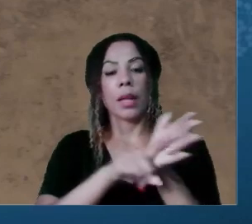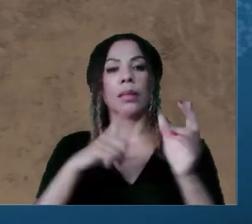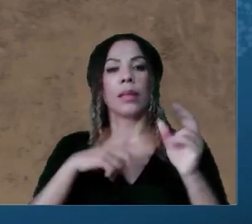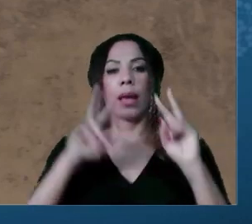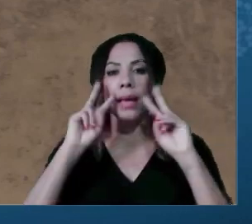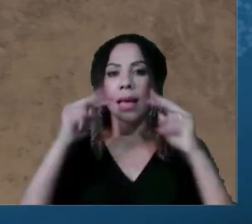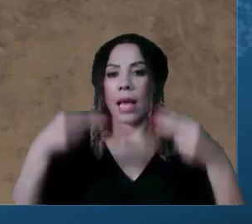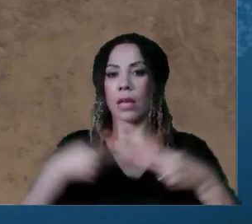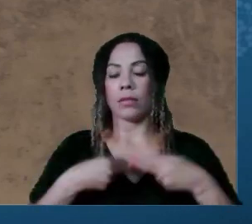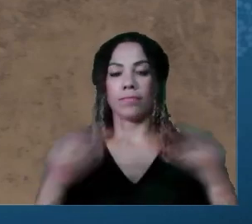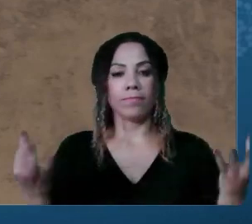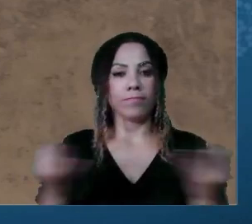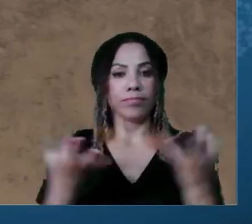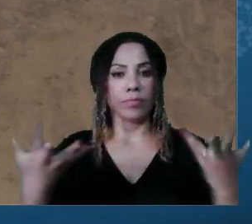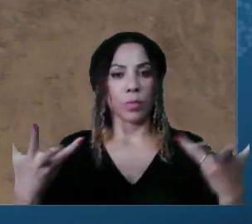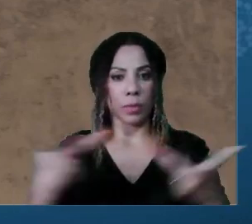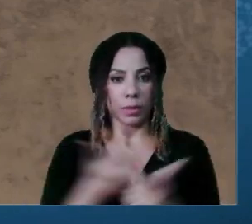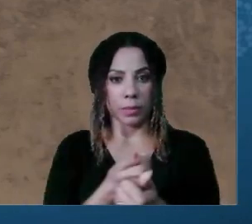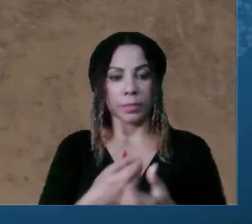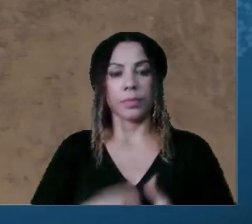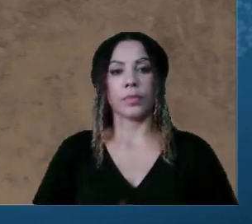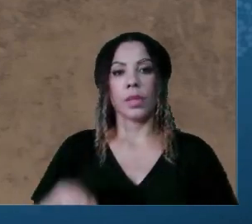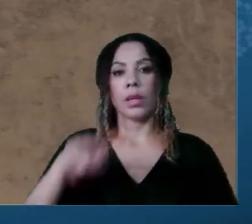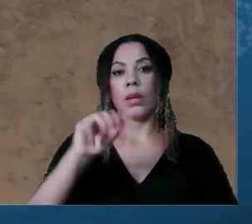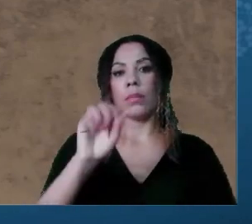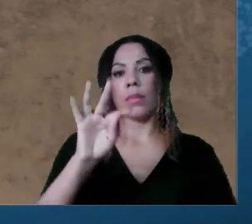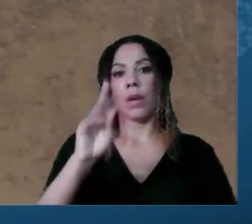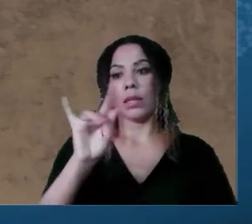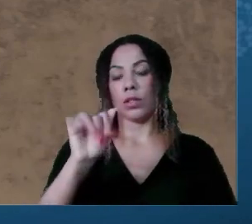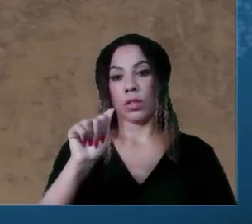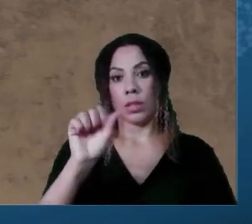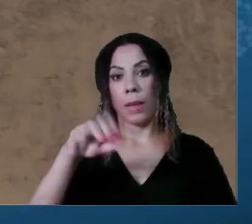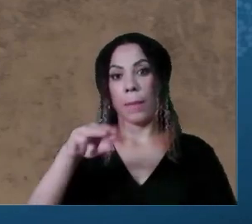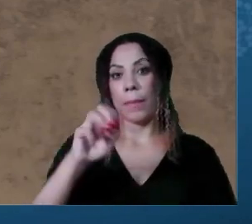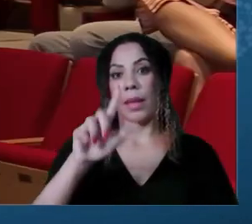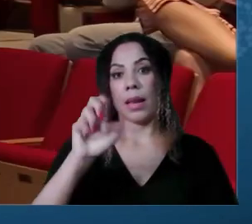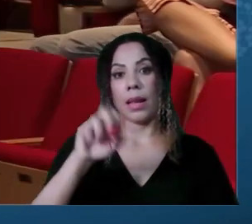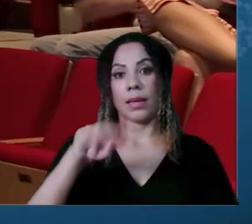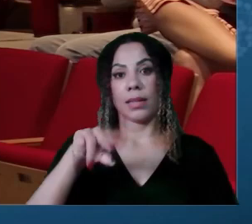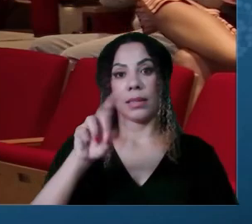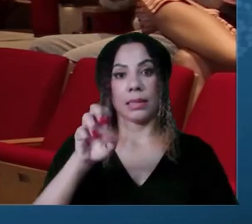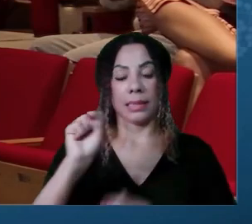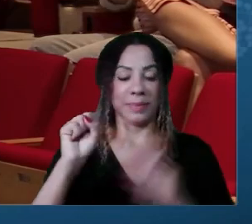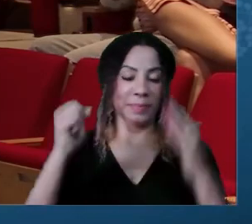excelência. Matias Melendes.